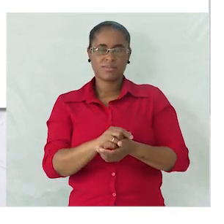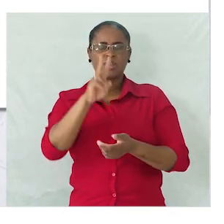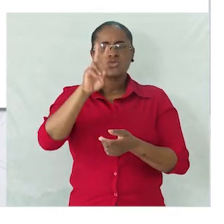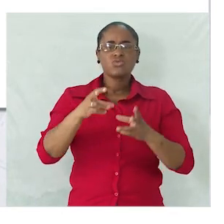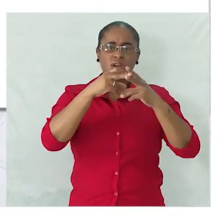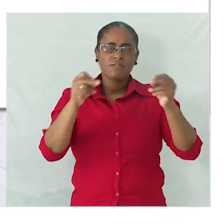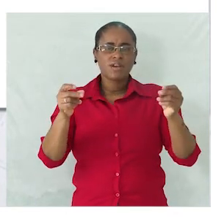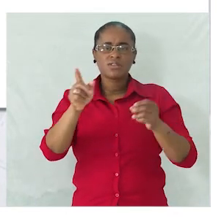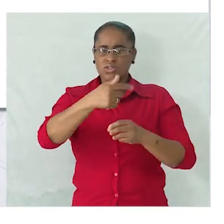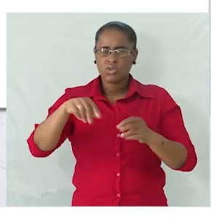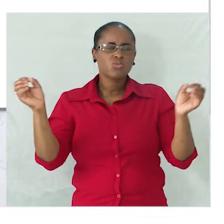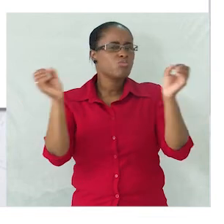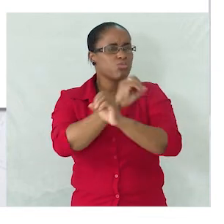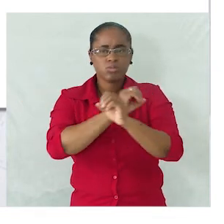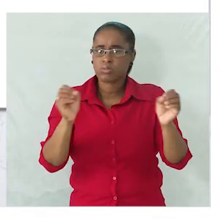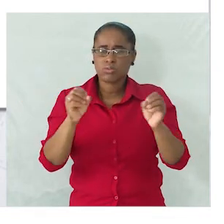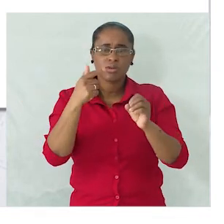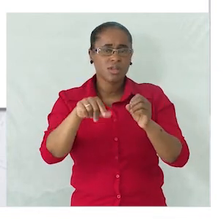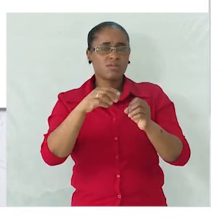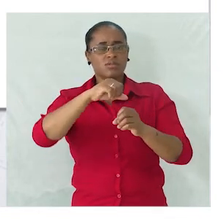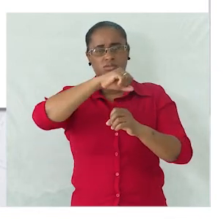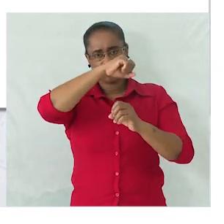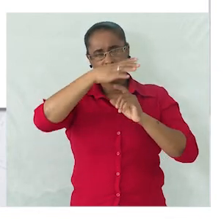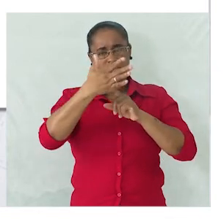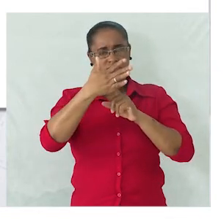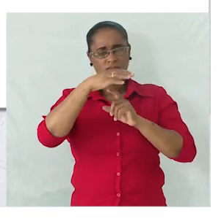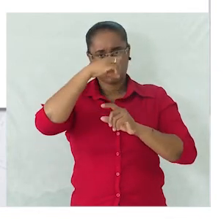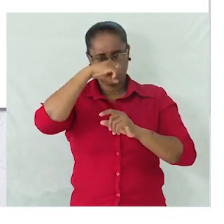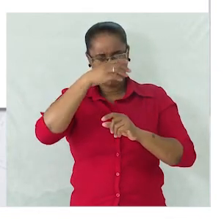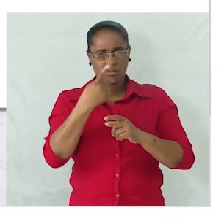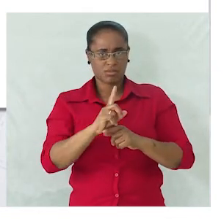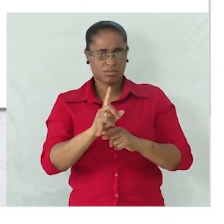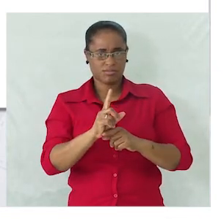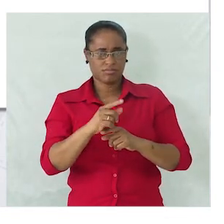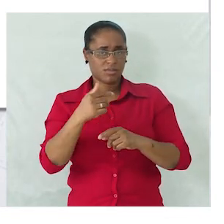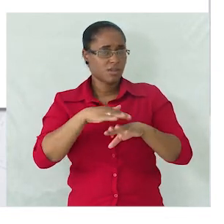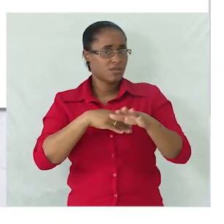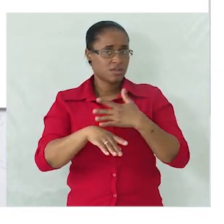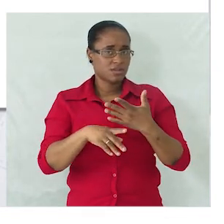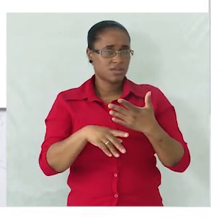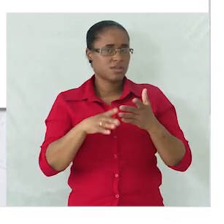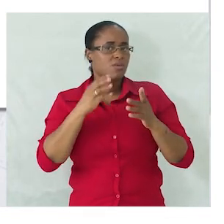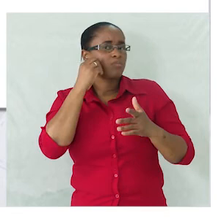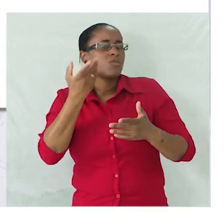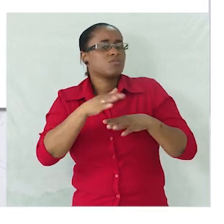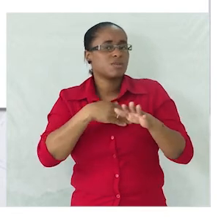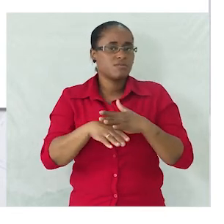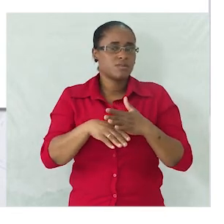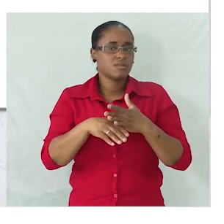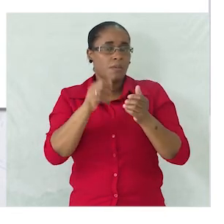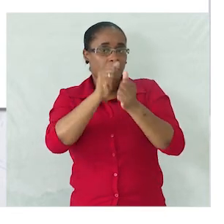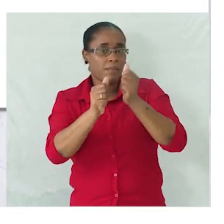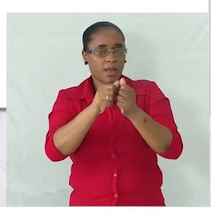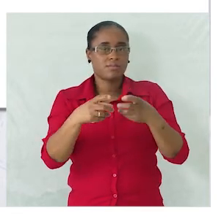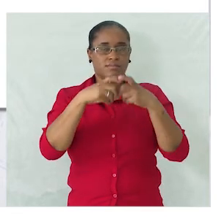nunca devemos espirrar ou tossir para as mãos. Pois não, não devemos fazer isso. Como é que nós devemos fazer? Fazer num lencinho